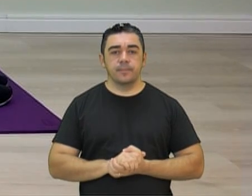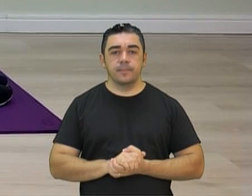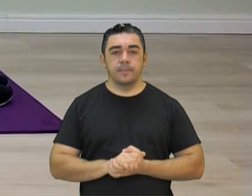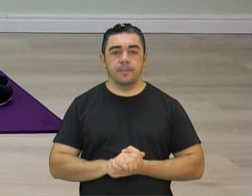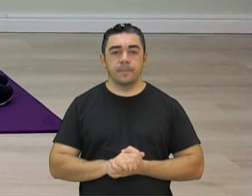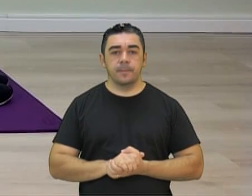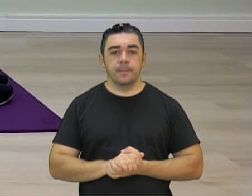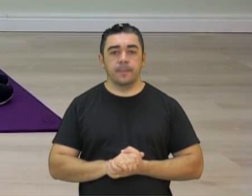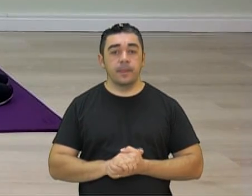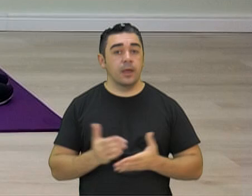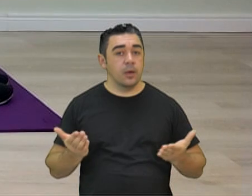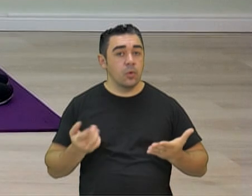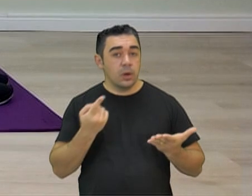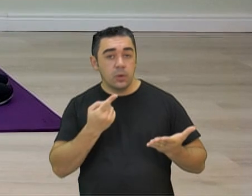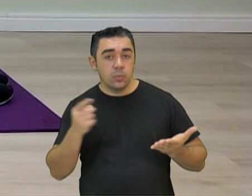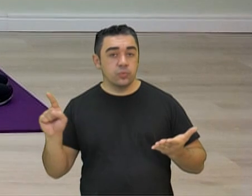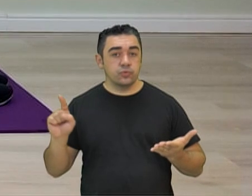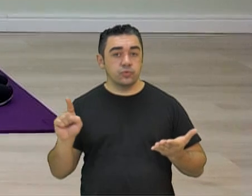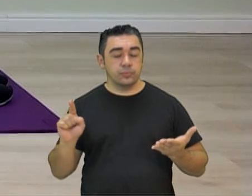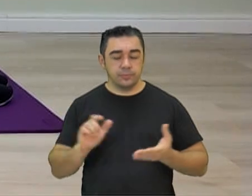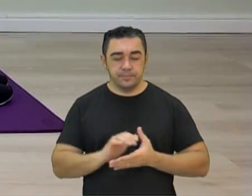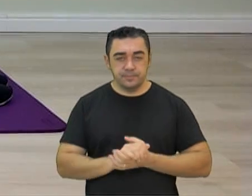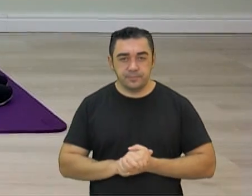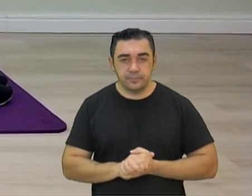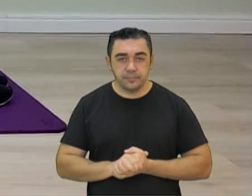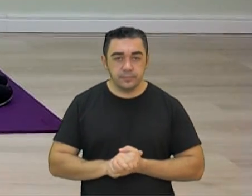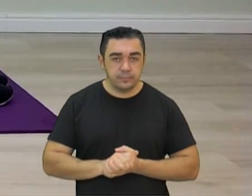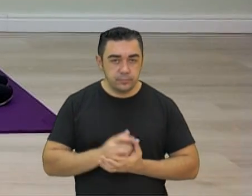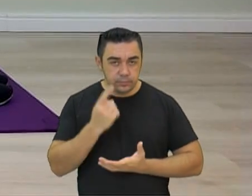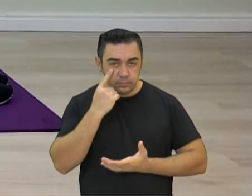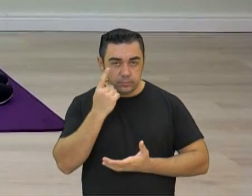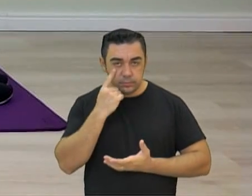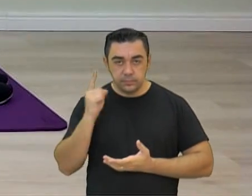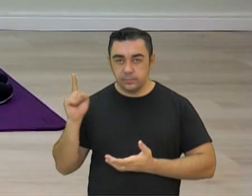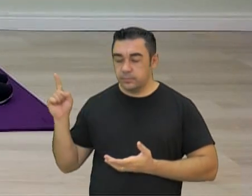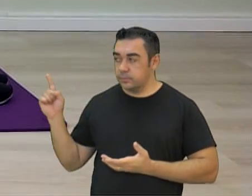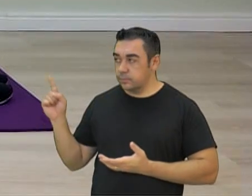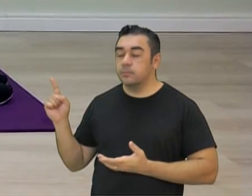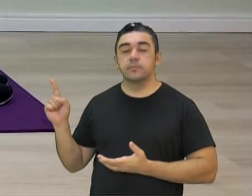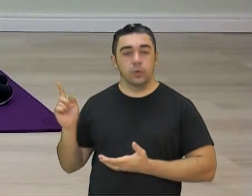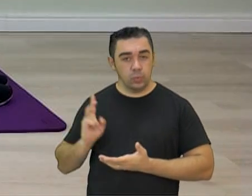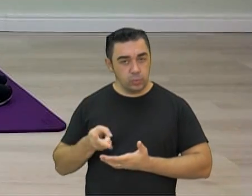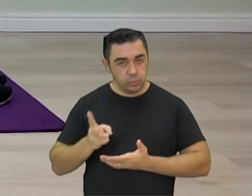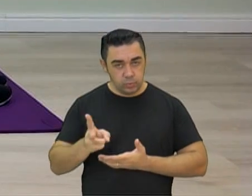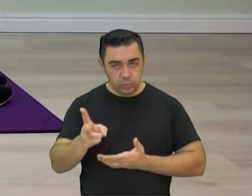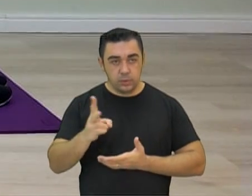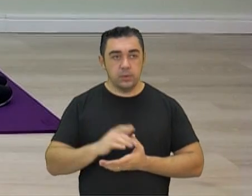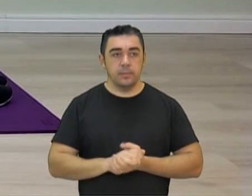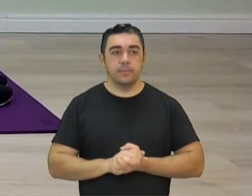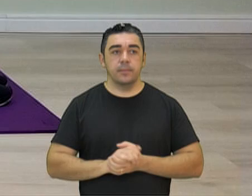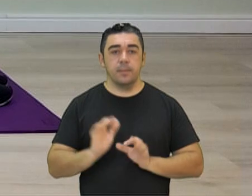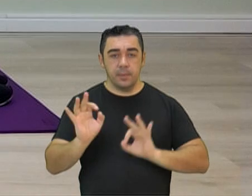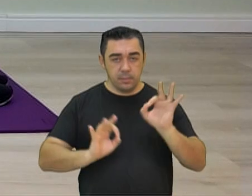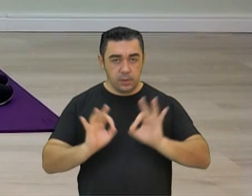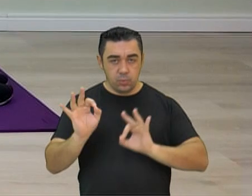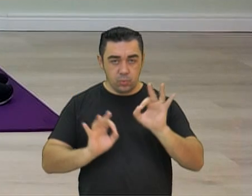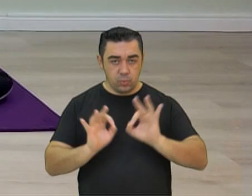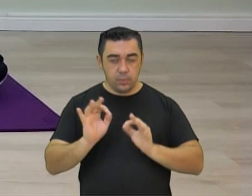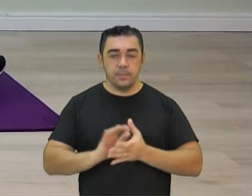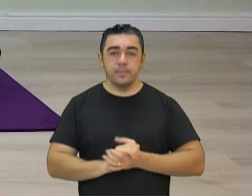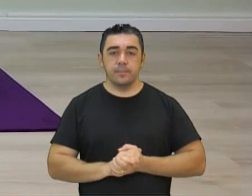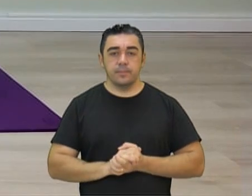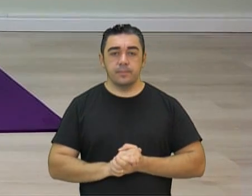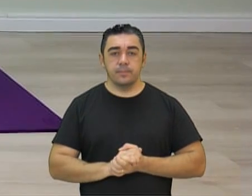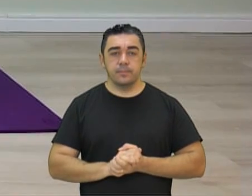Vamos para o último exercício. Última série desse mesmo exercício. Prepara lá.